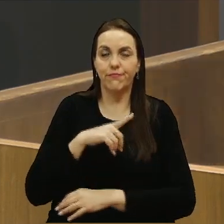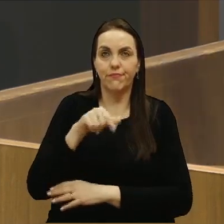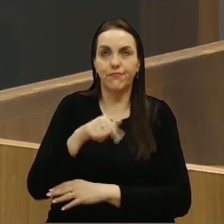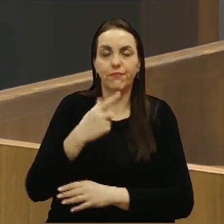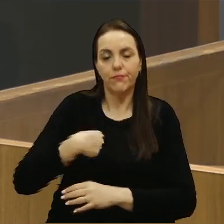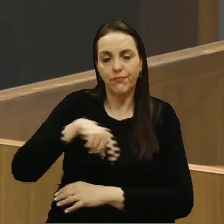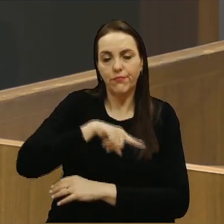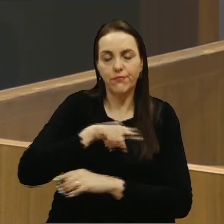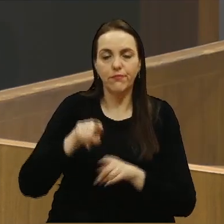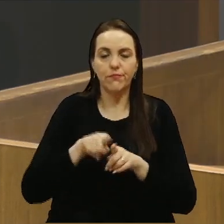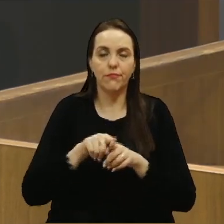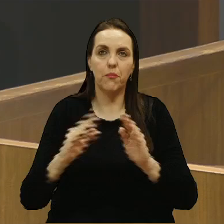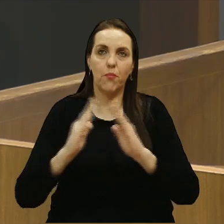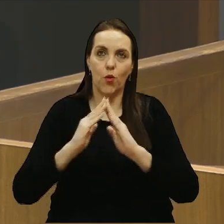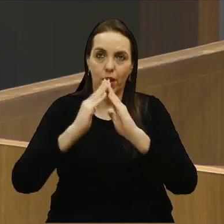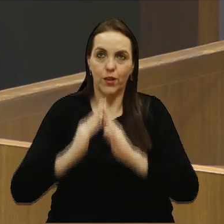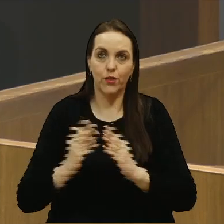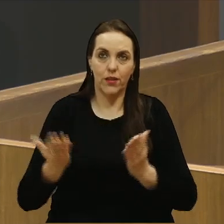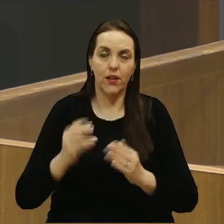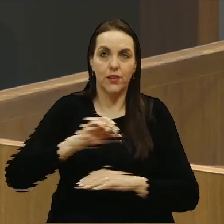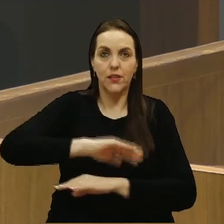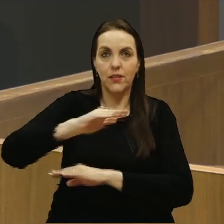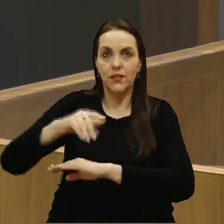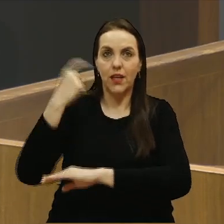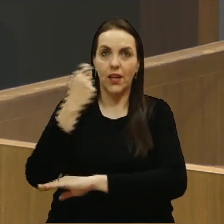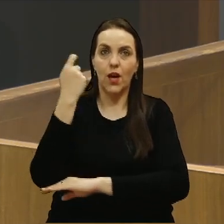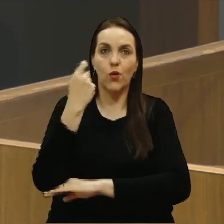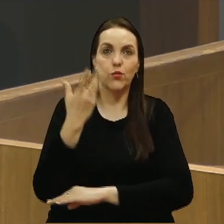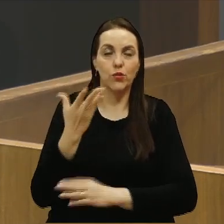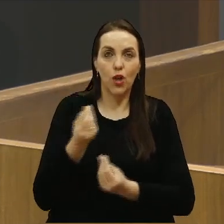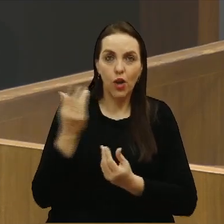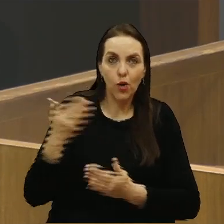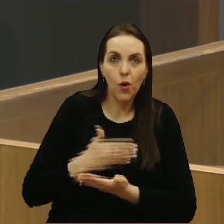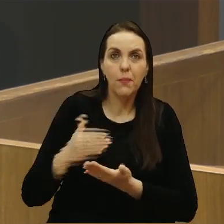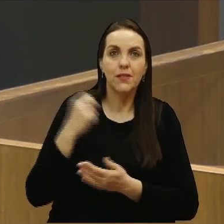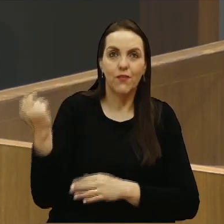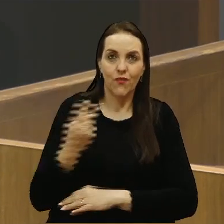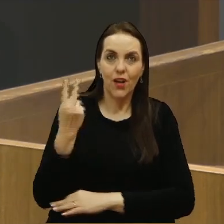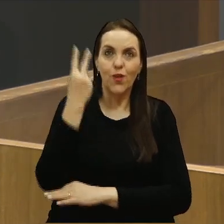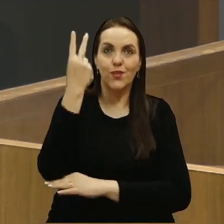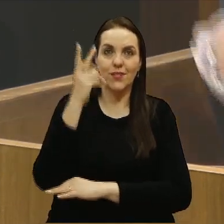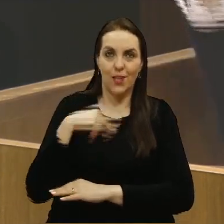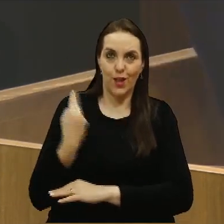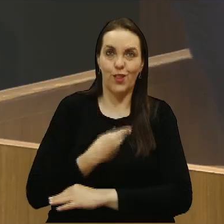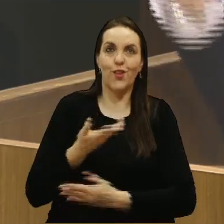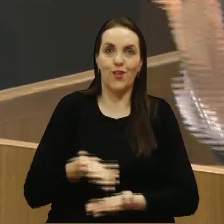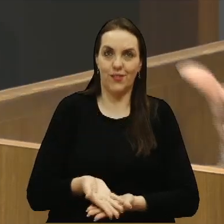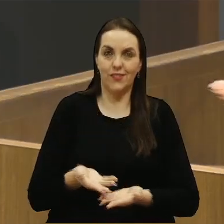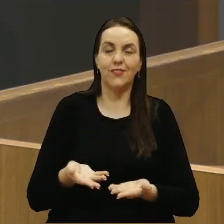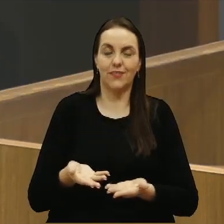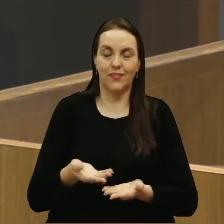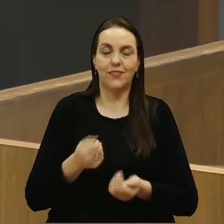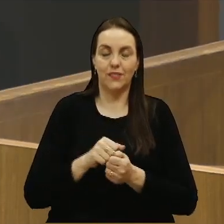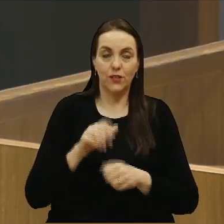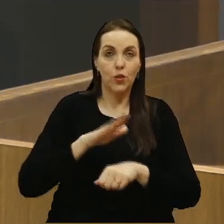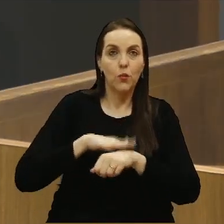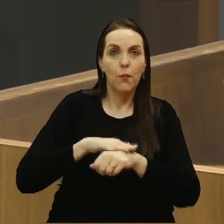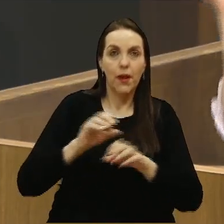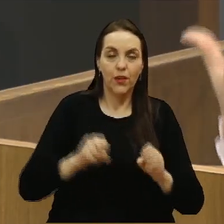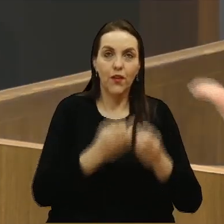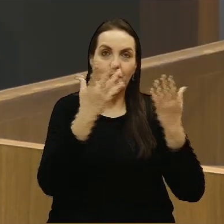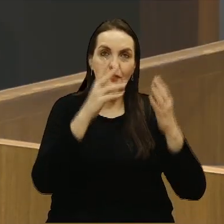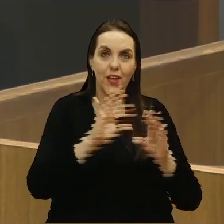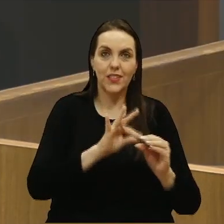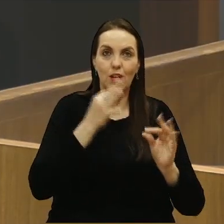como moradores daqui da Serra Gaúcha, começar a valorizar o que é nosso, né? Claro, durante a festa da uva, tem toda